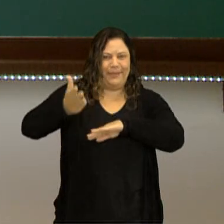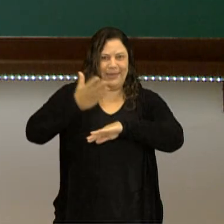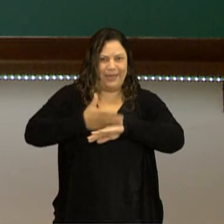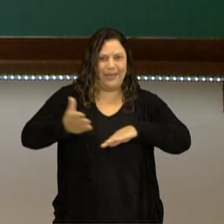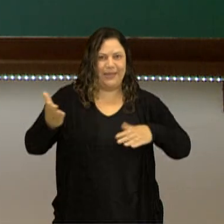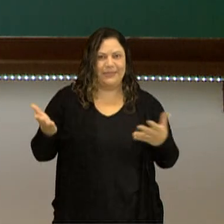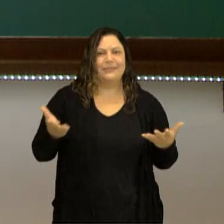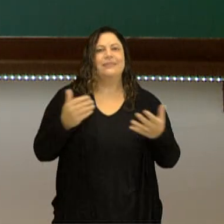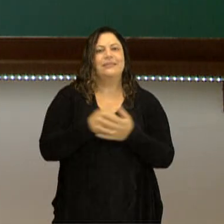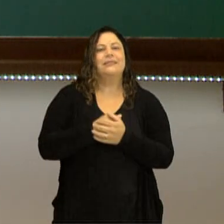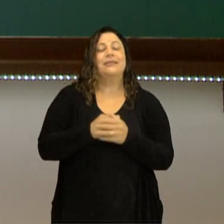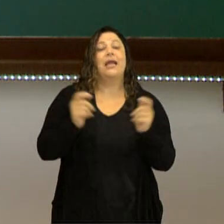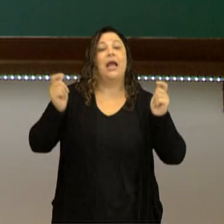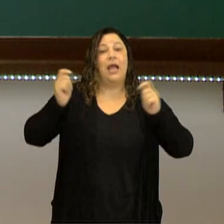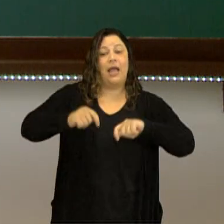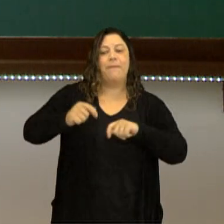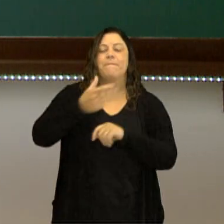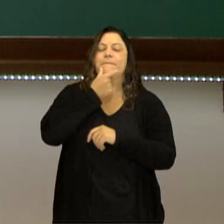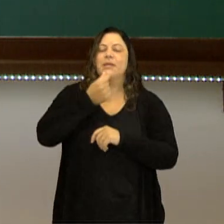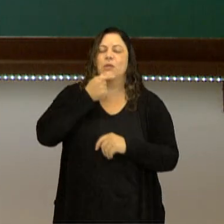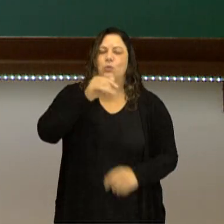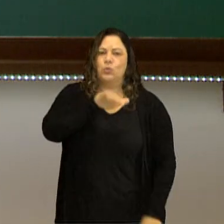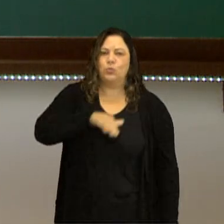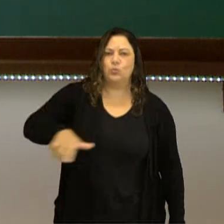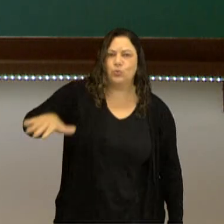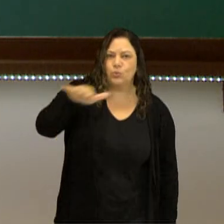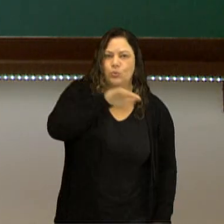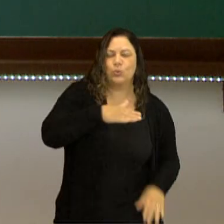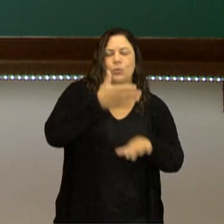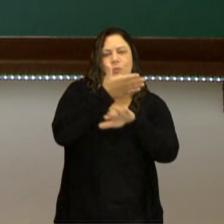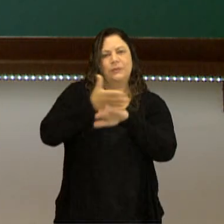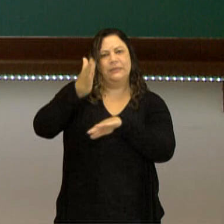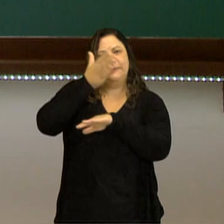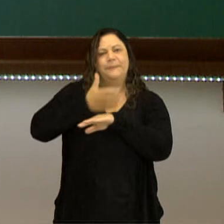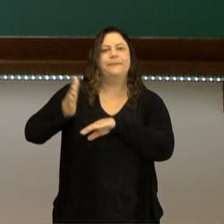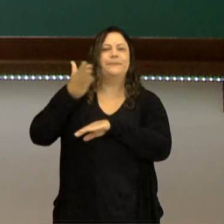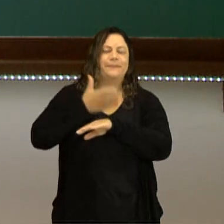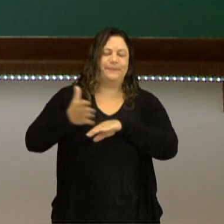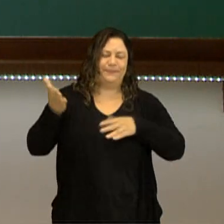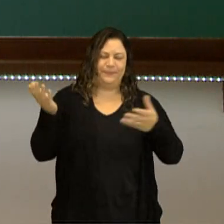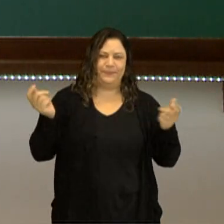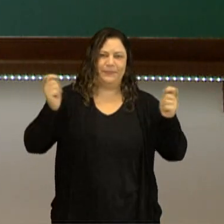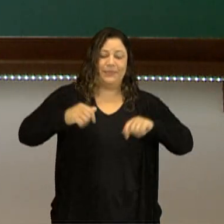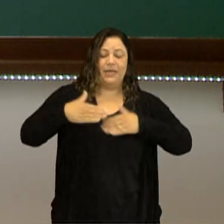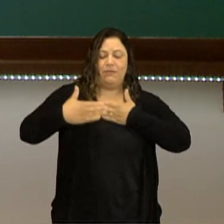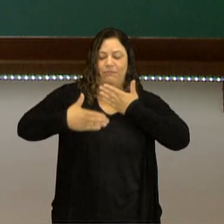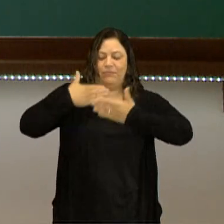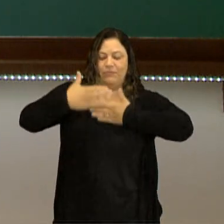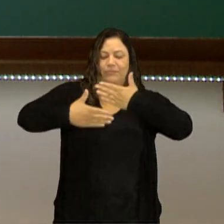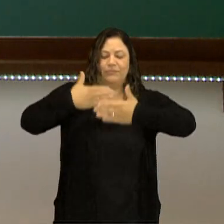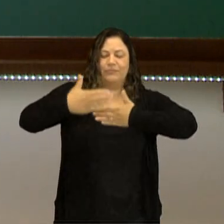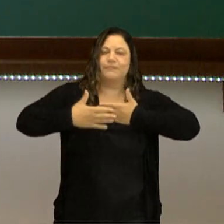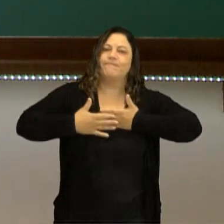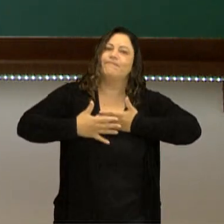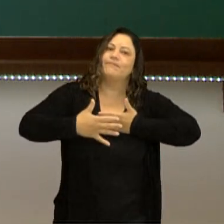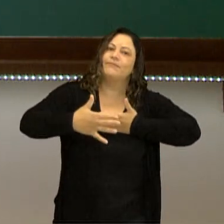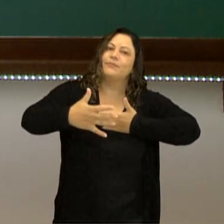vai ser aplicada pelos homens e ela pode, no decorrer, né, da